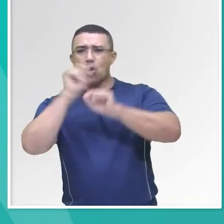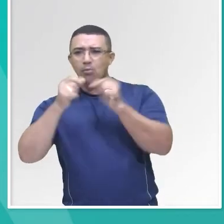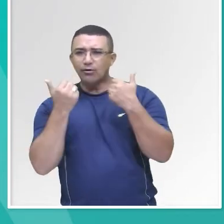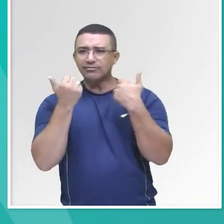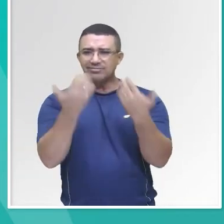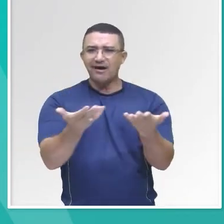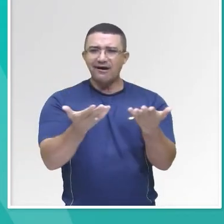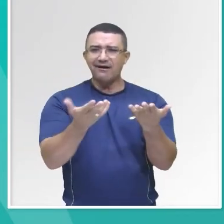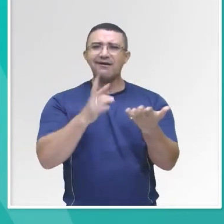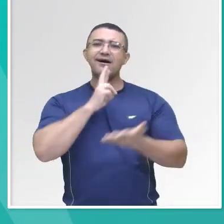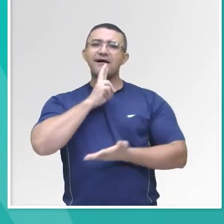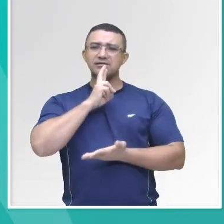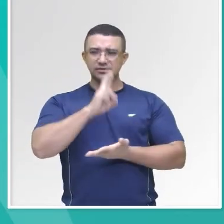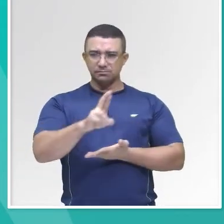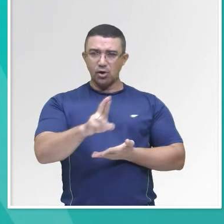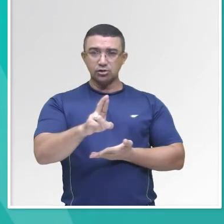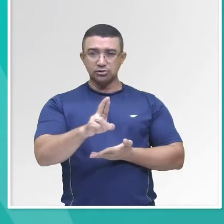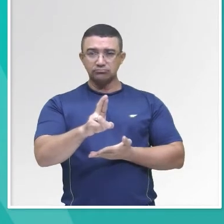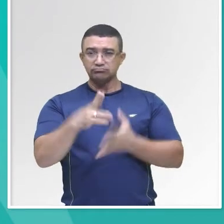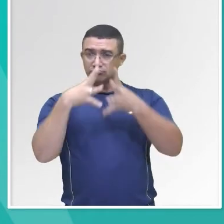resoluções